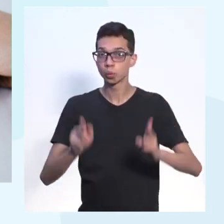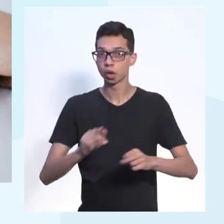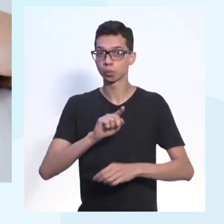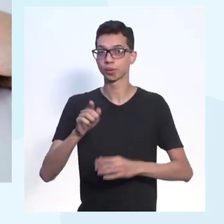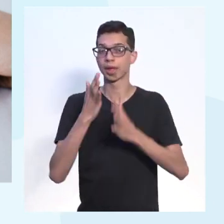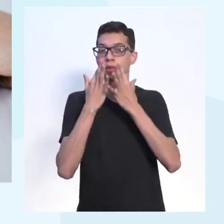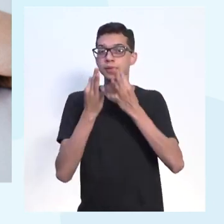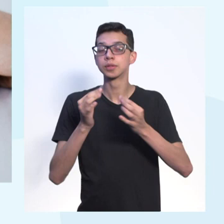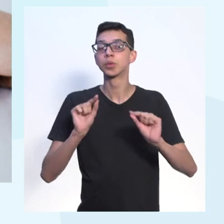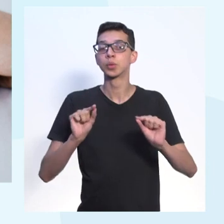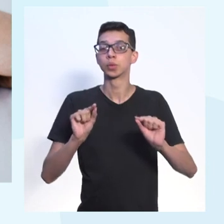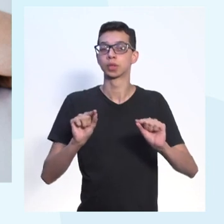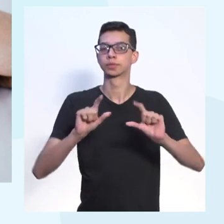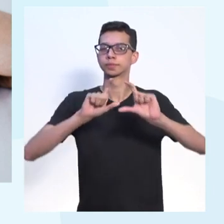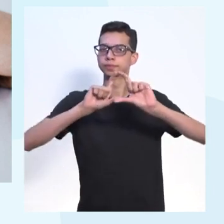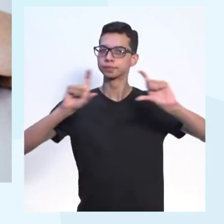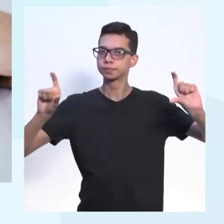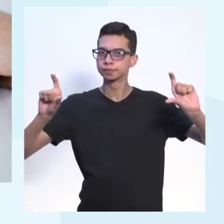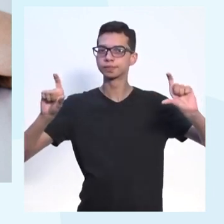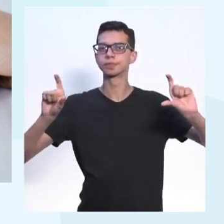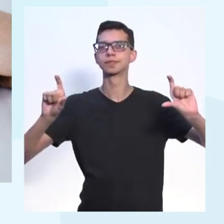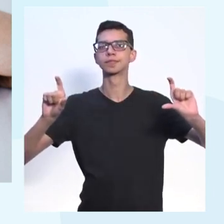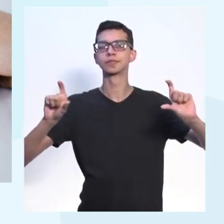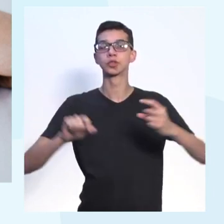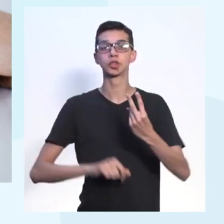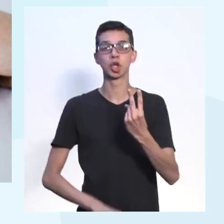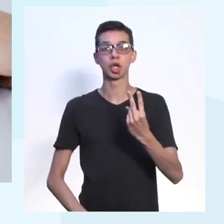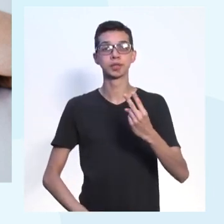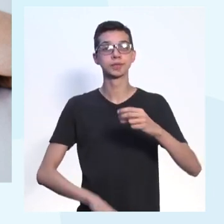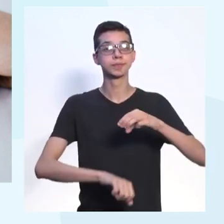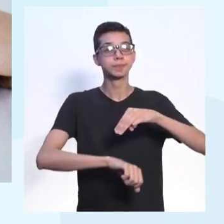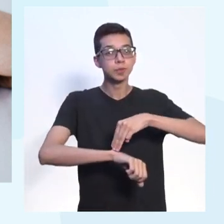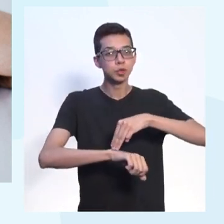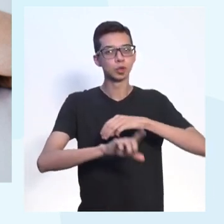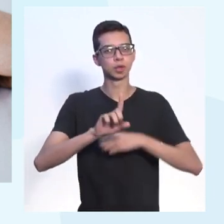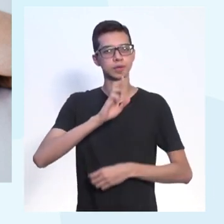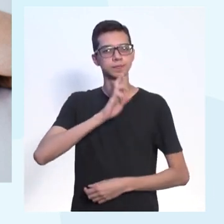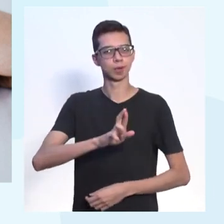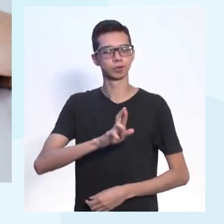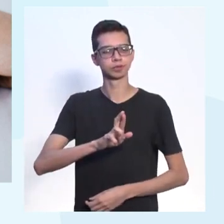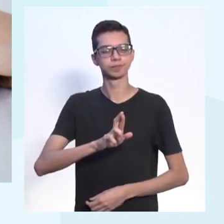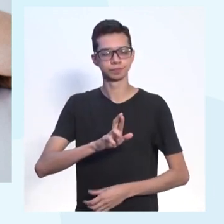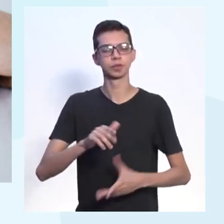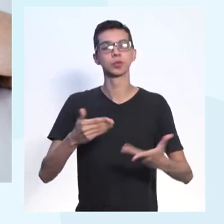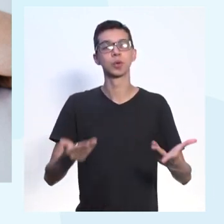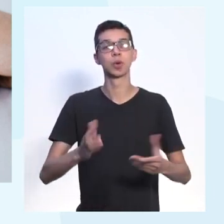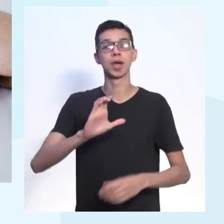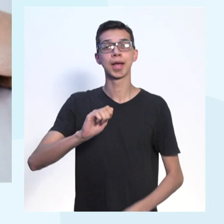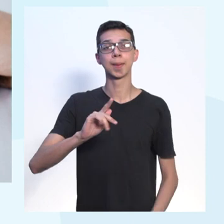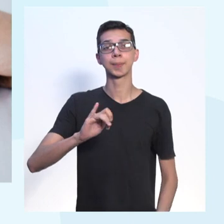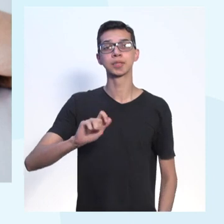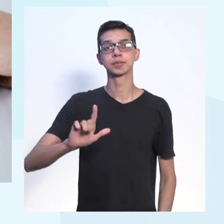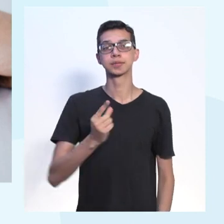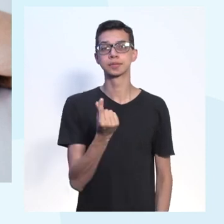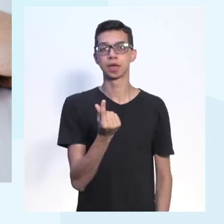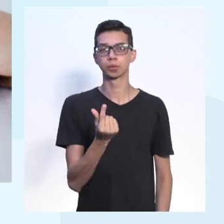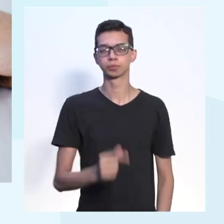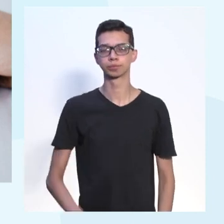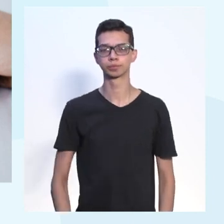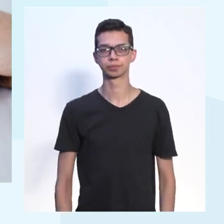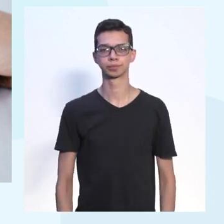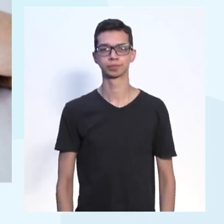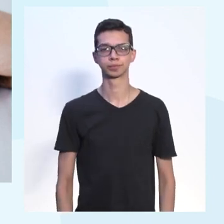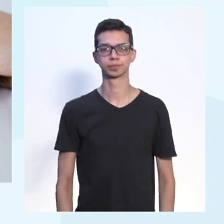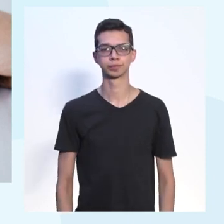está trazendo. 2 minutos para vocês falarem para a gente qual é o capital dessa aplicação.